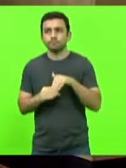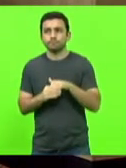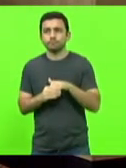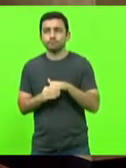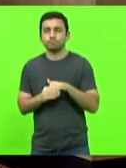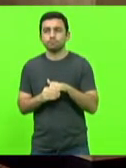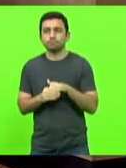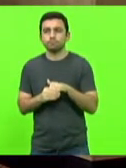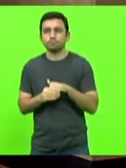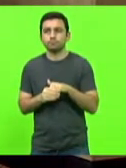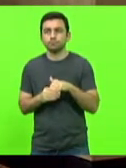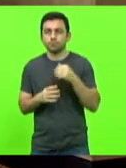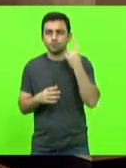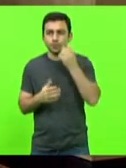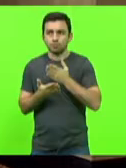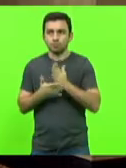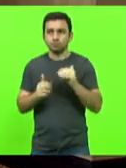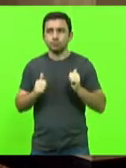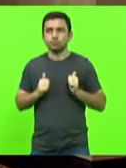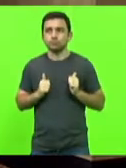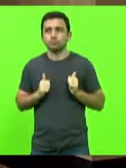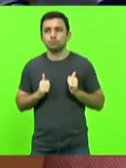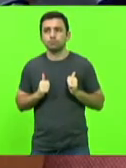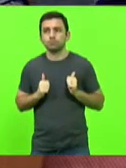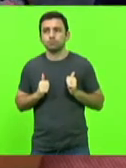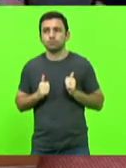votação. Deputados que aprovam, permaneçam como se encontram.